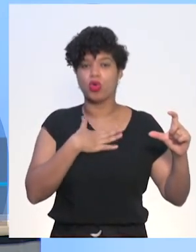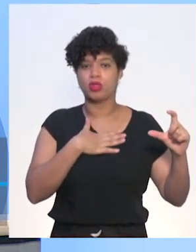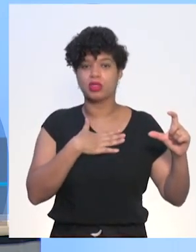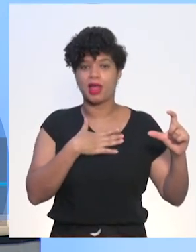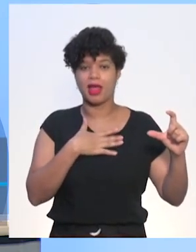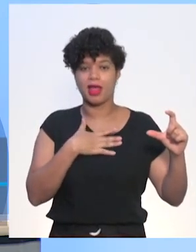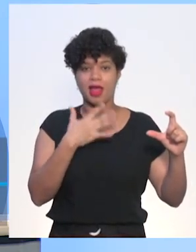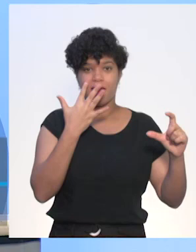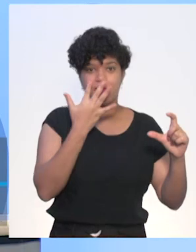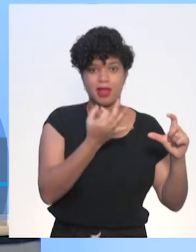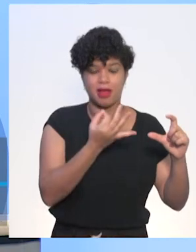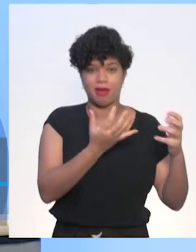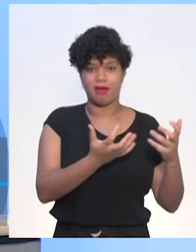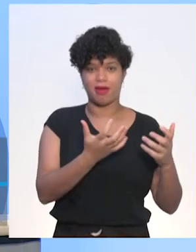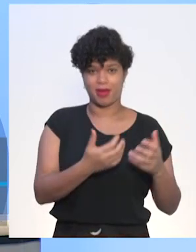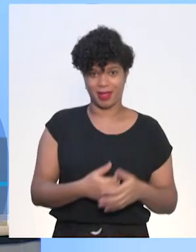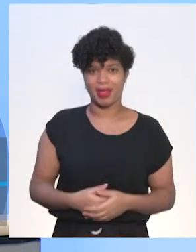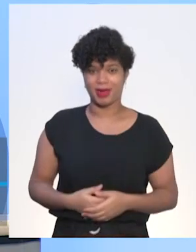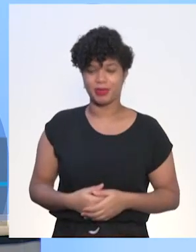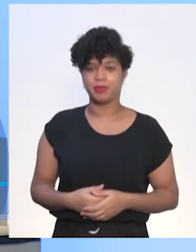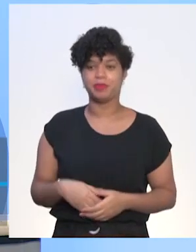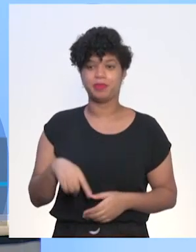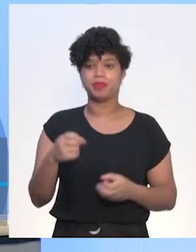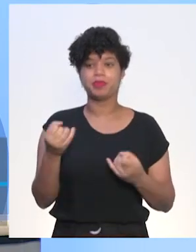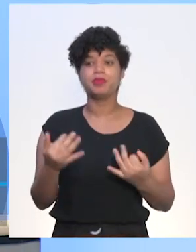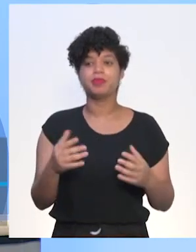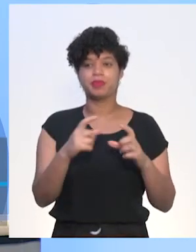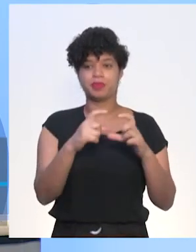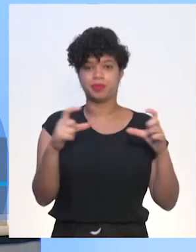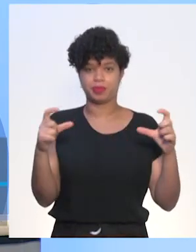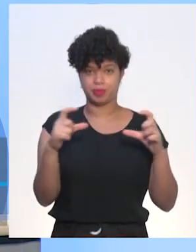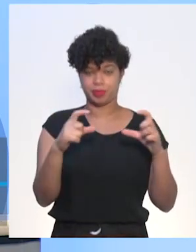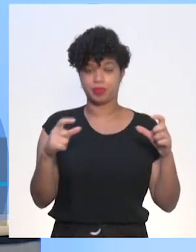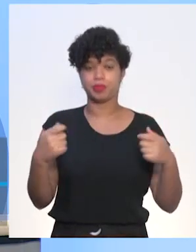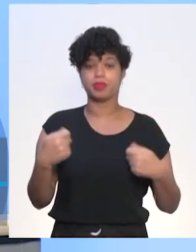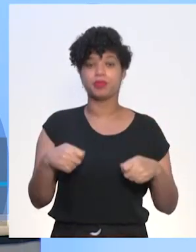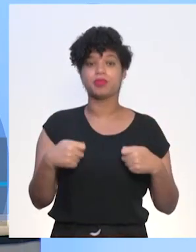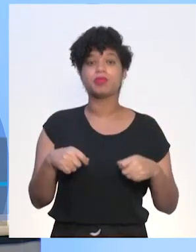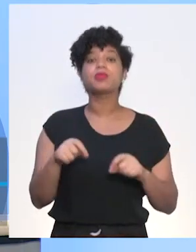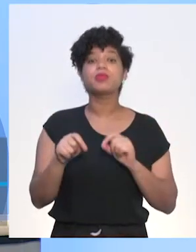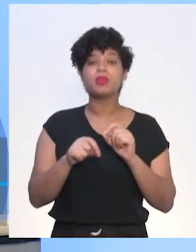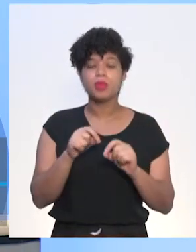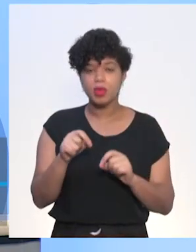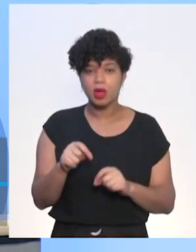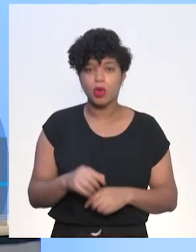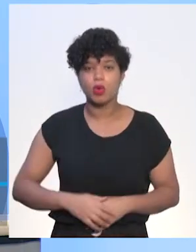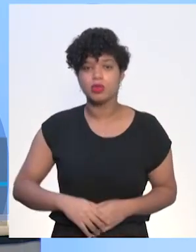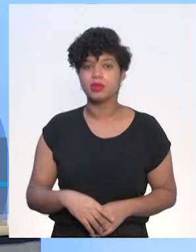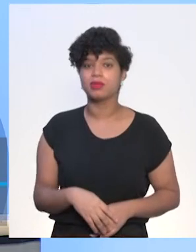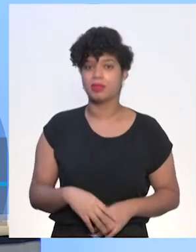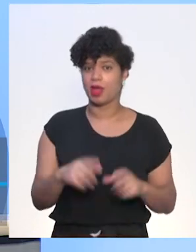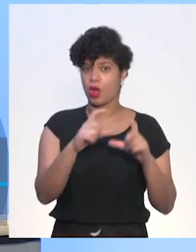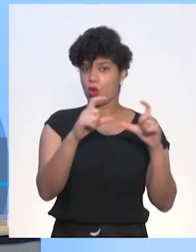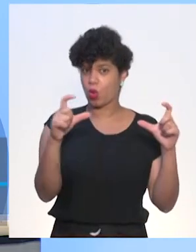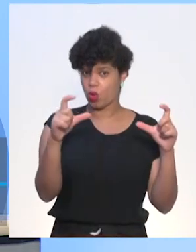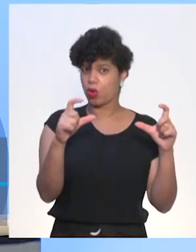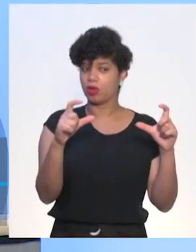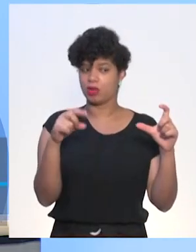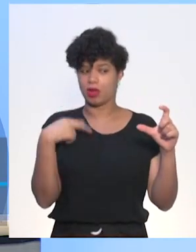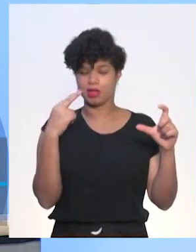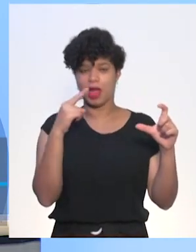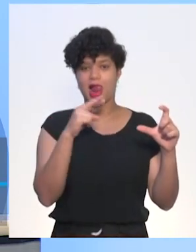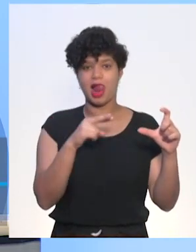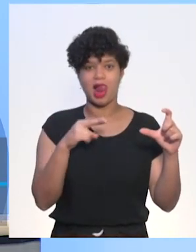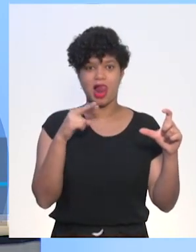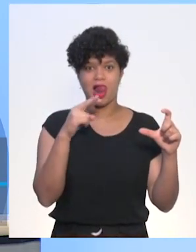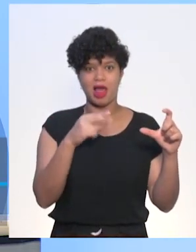que essa esse título nessa notícia essa Manchete desculpa precisa ser algo que chame